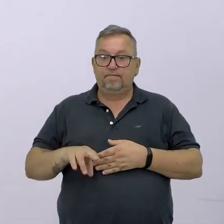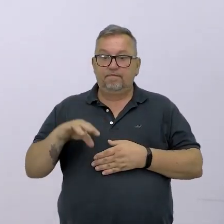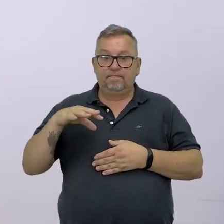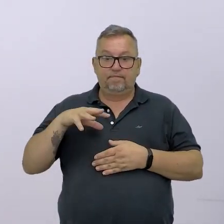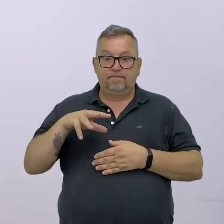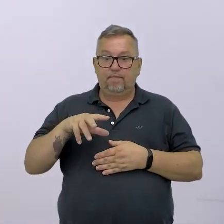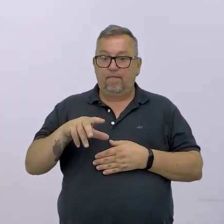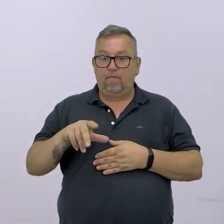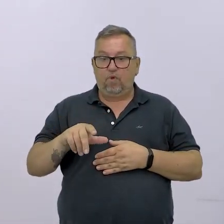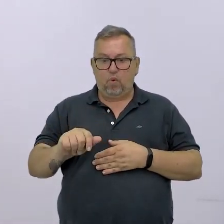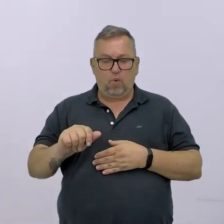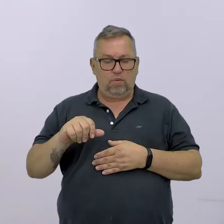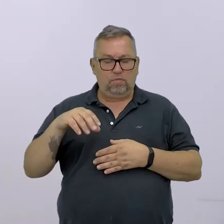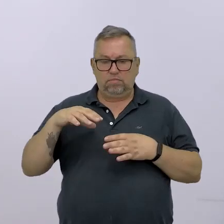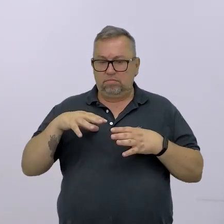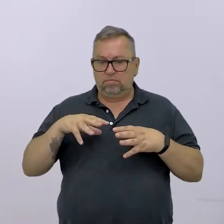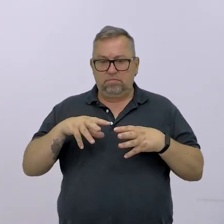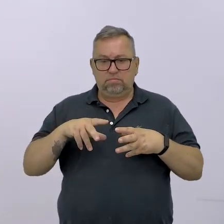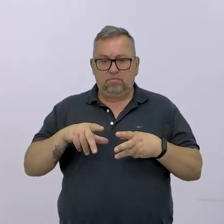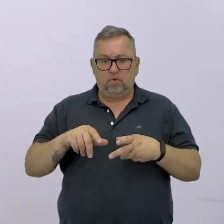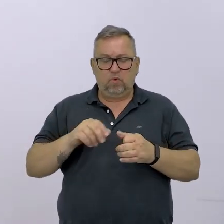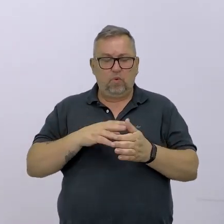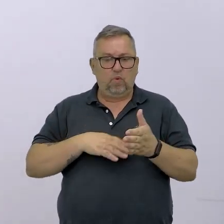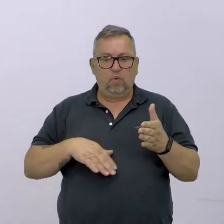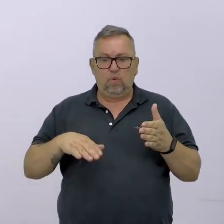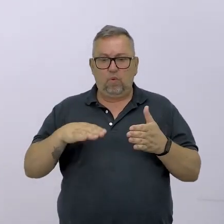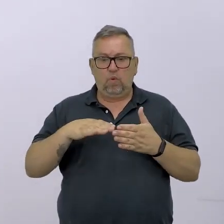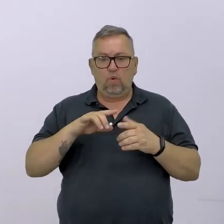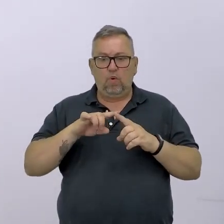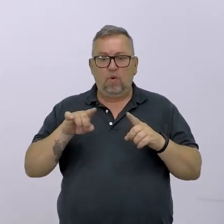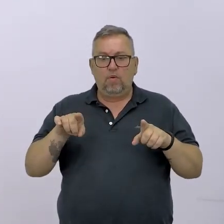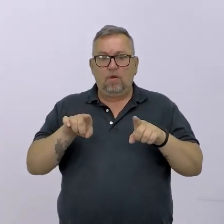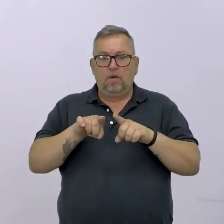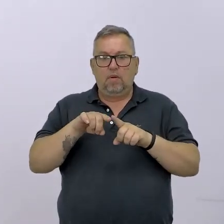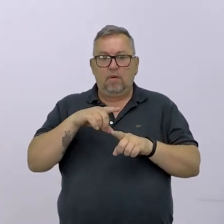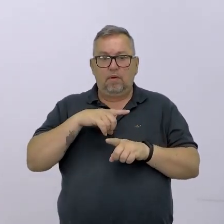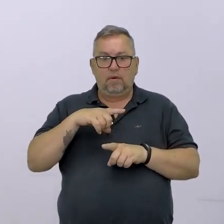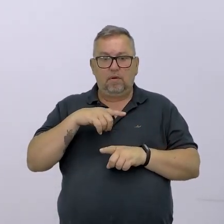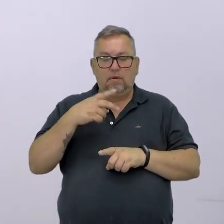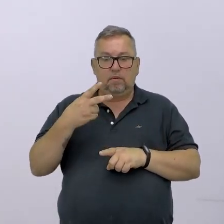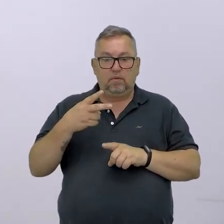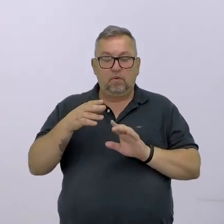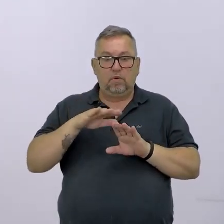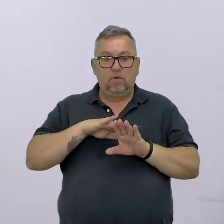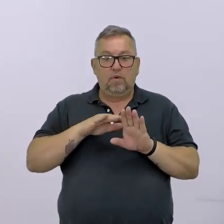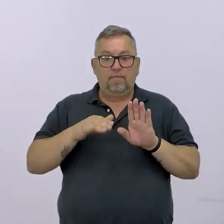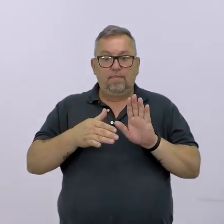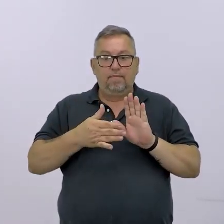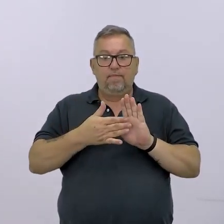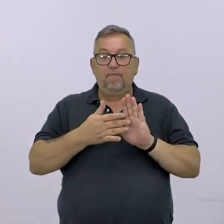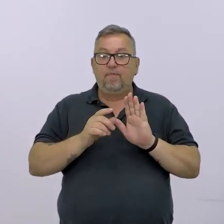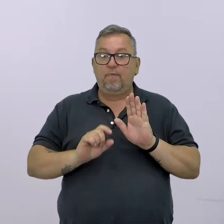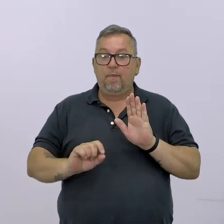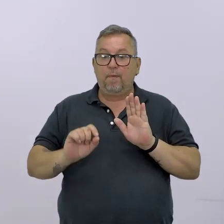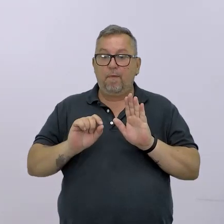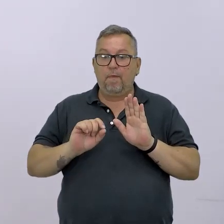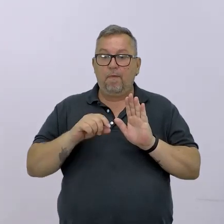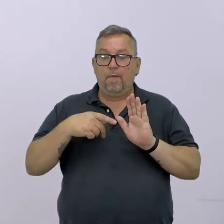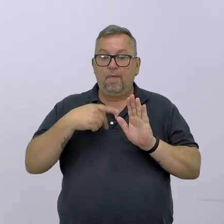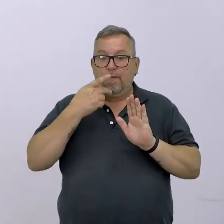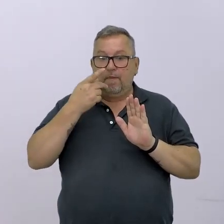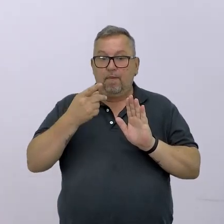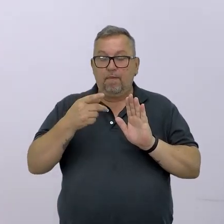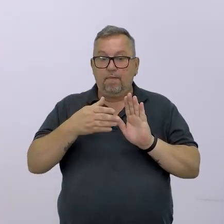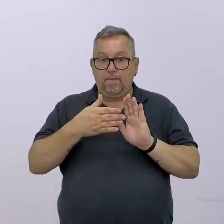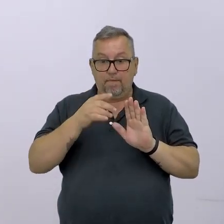todo, vamos pensar assim, é uma totalidade, mas como toda totalidade, ela possui duas faces. No caso, nós estamos chamando